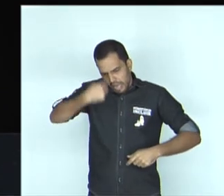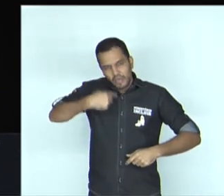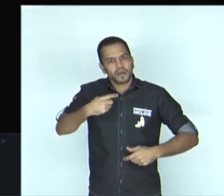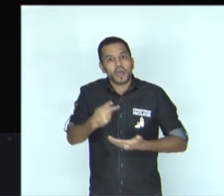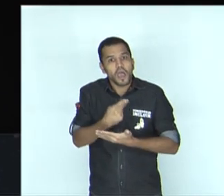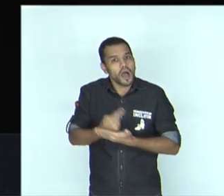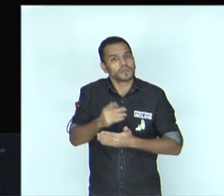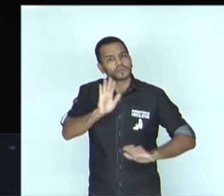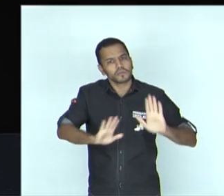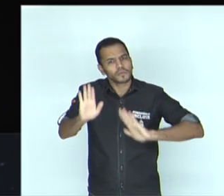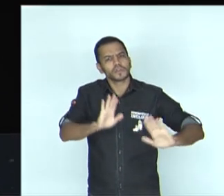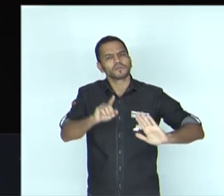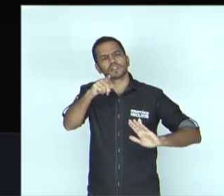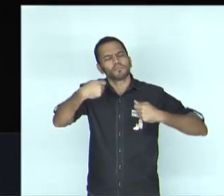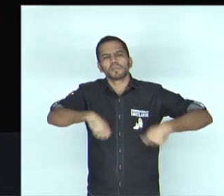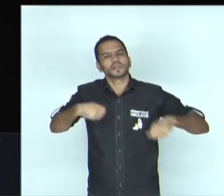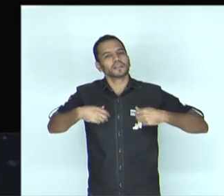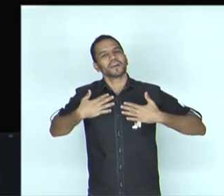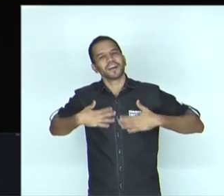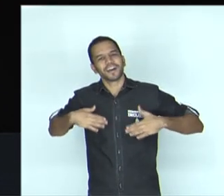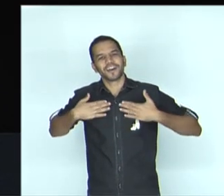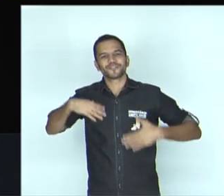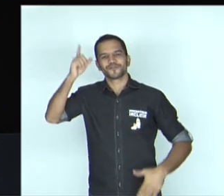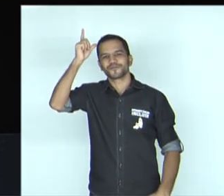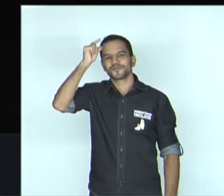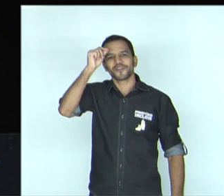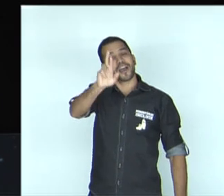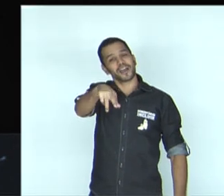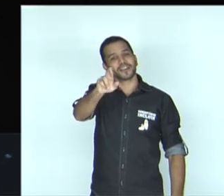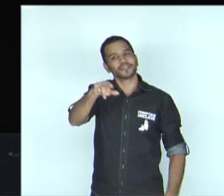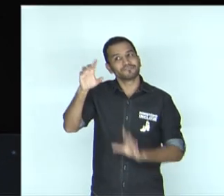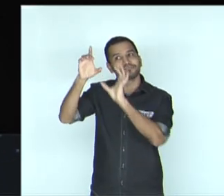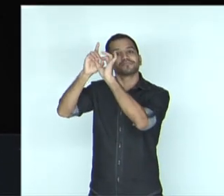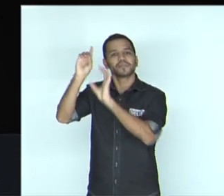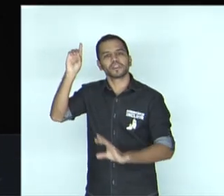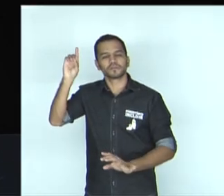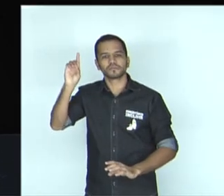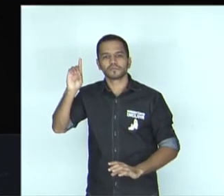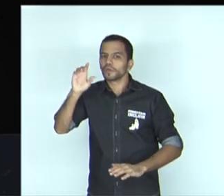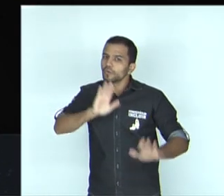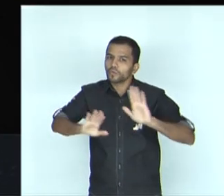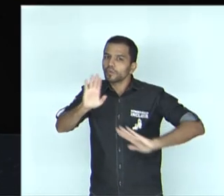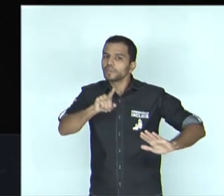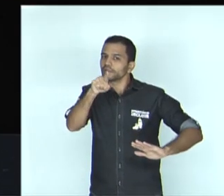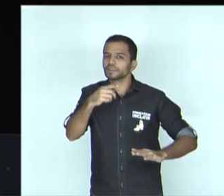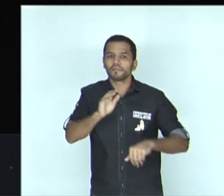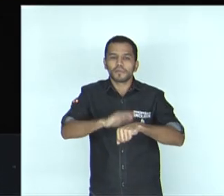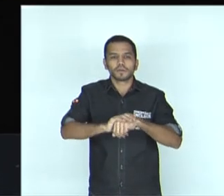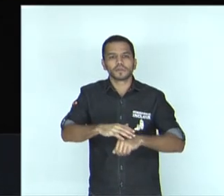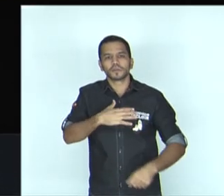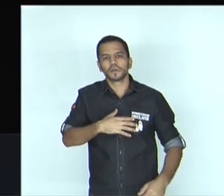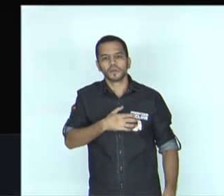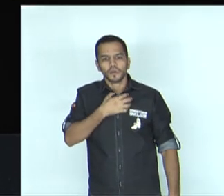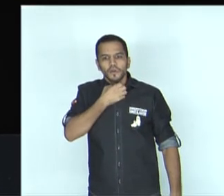eu, relaxar em Deus, descansar, senão vão ficar asfixiando a si mesmos e